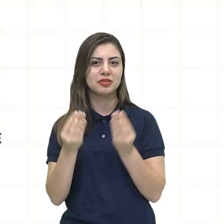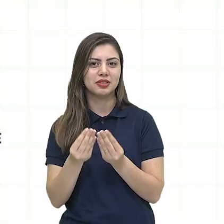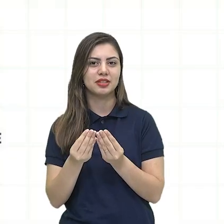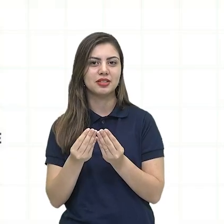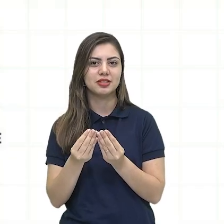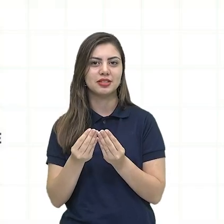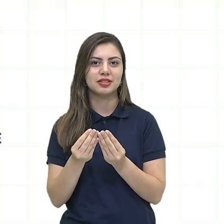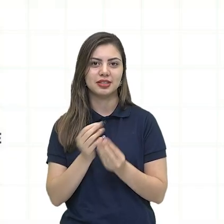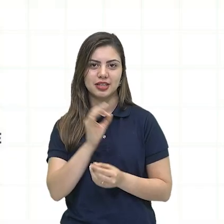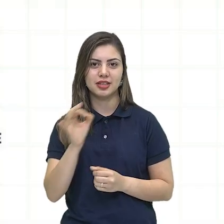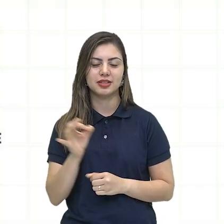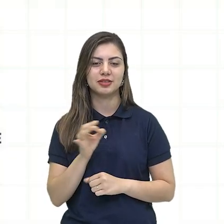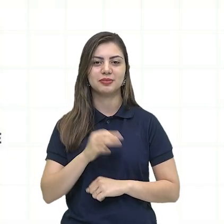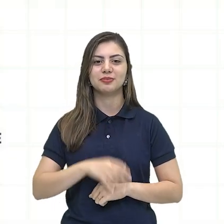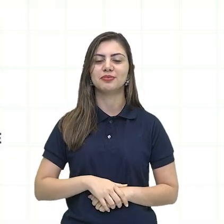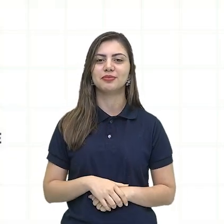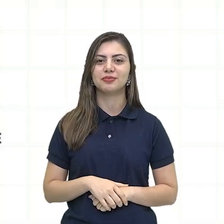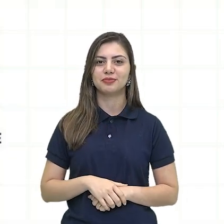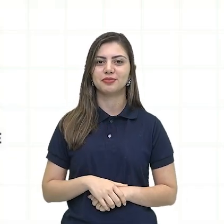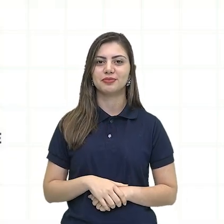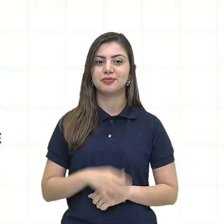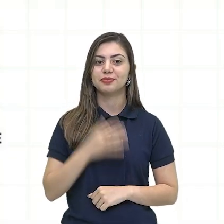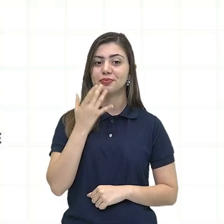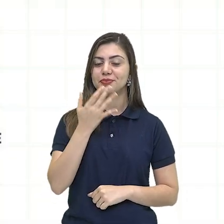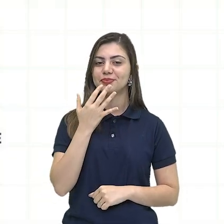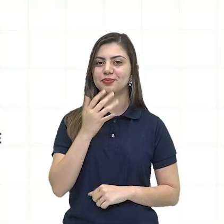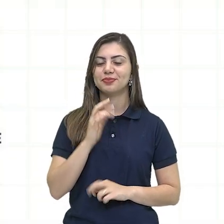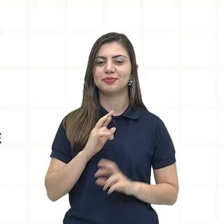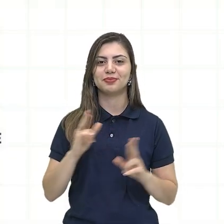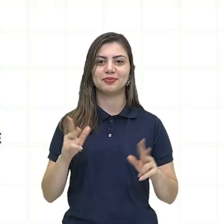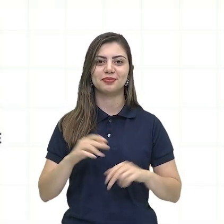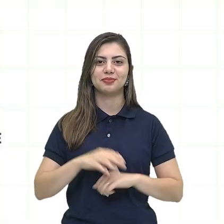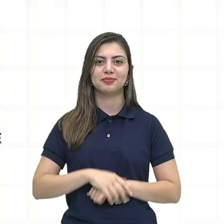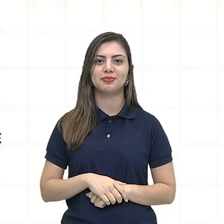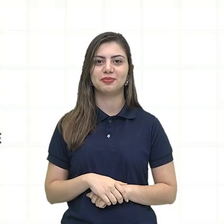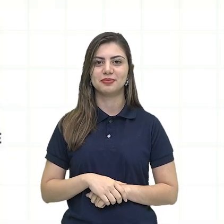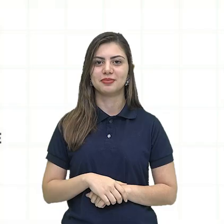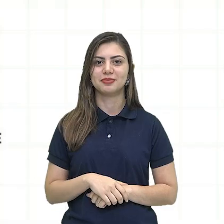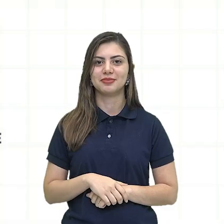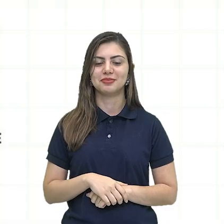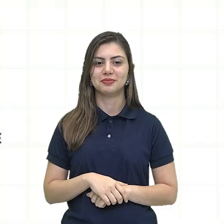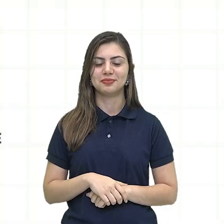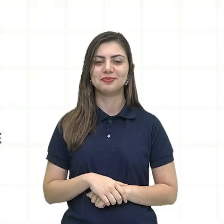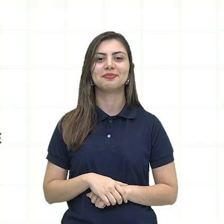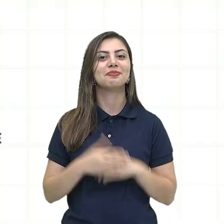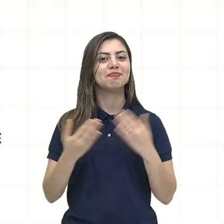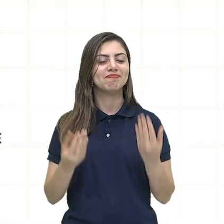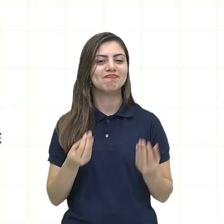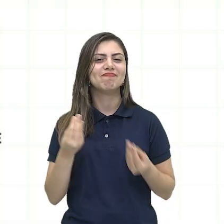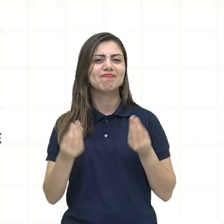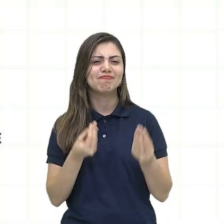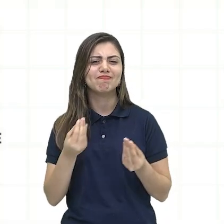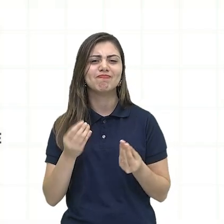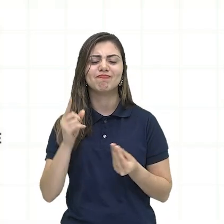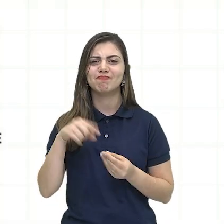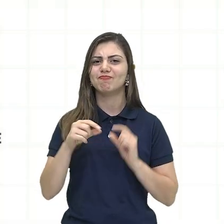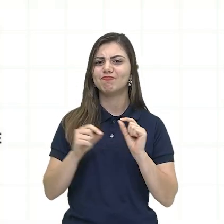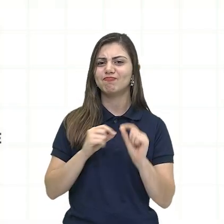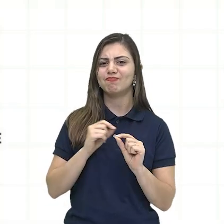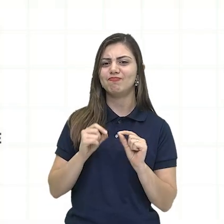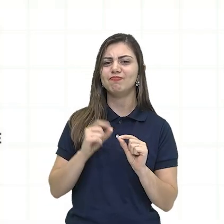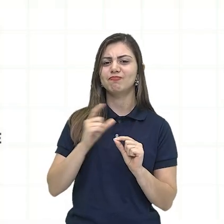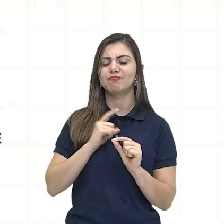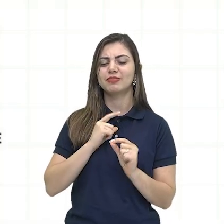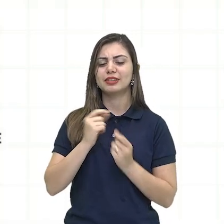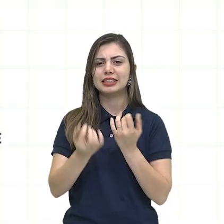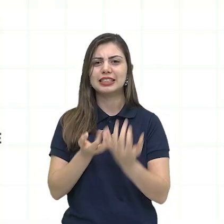professora destacar aqui, trocar a cor, colocar em vermelho. A pirólise, ela é a